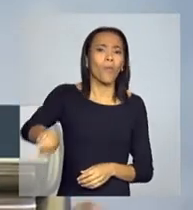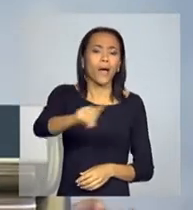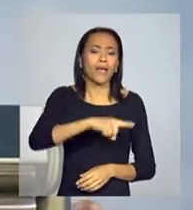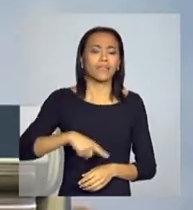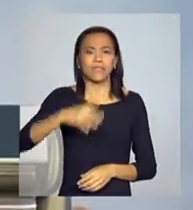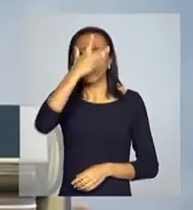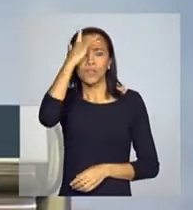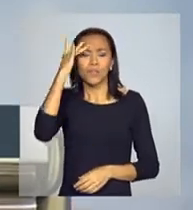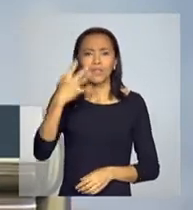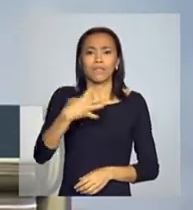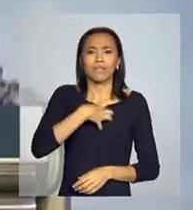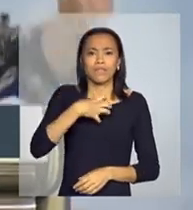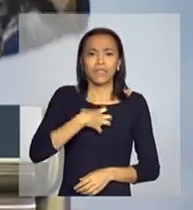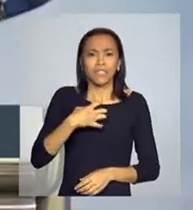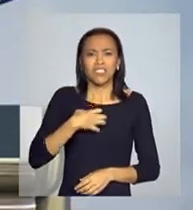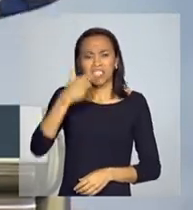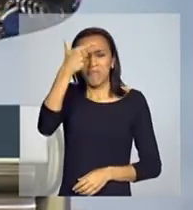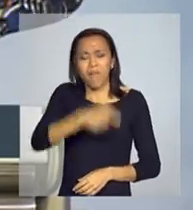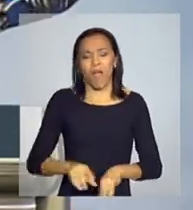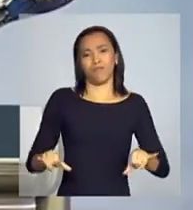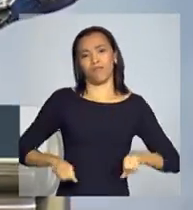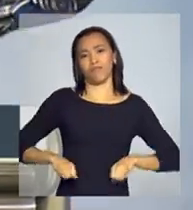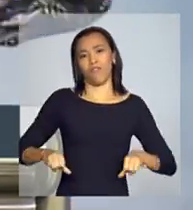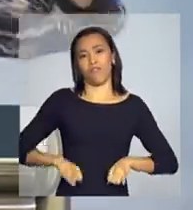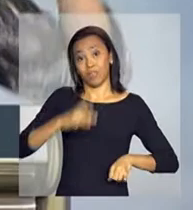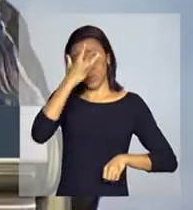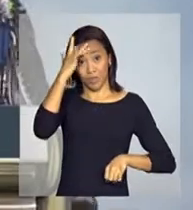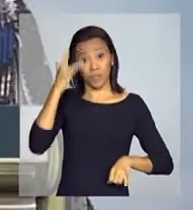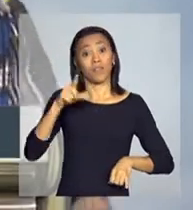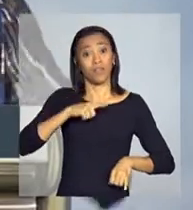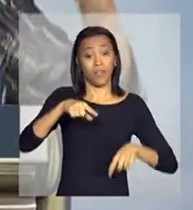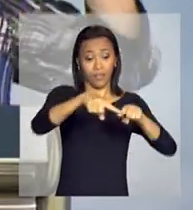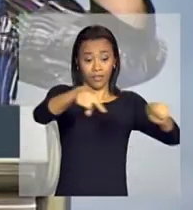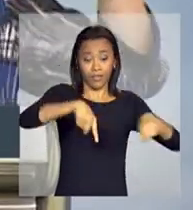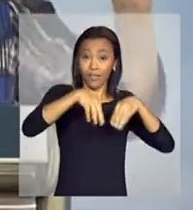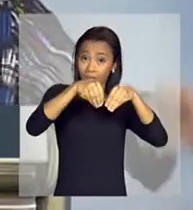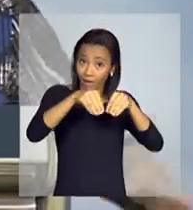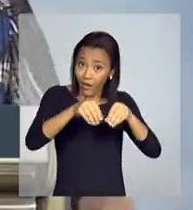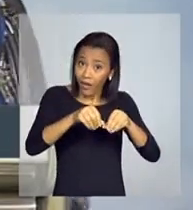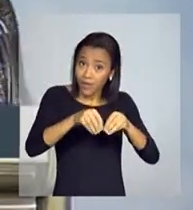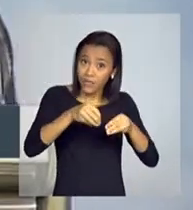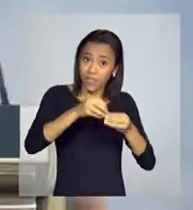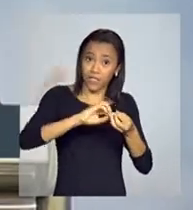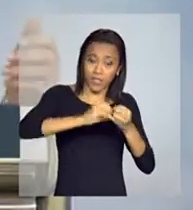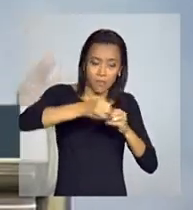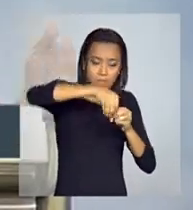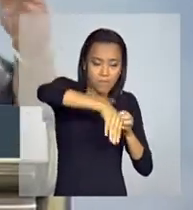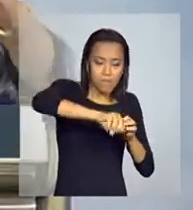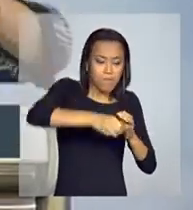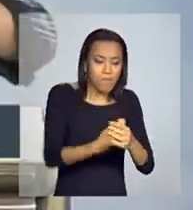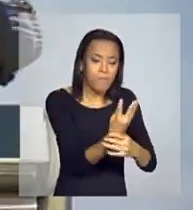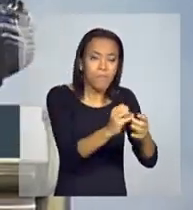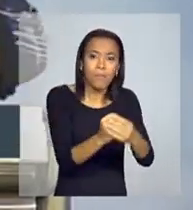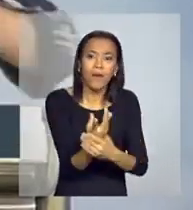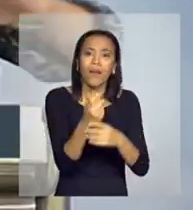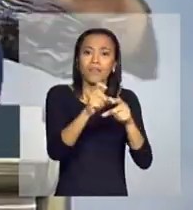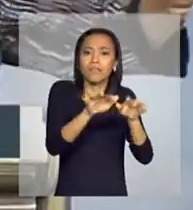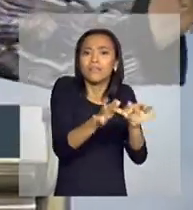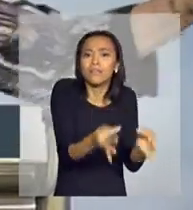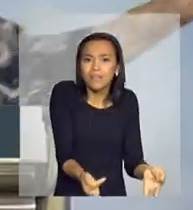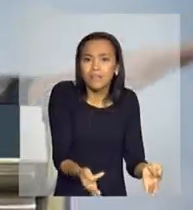mais vulneráveis, os pequenos proprietários de terra, os trabalhadores. Mas a seca não